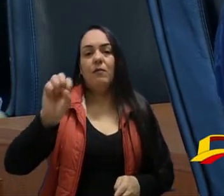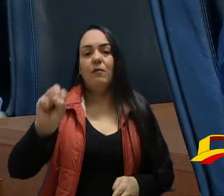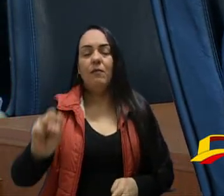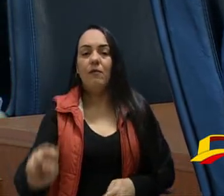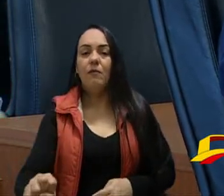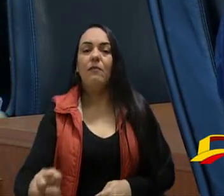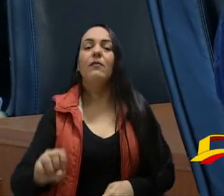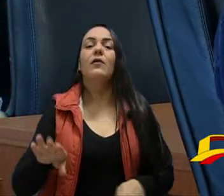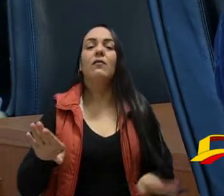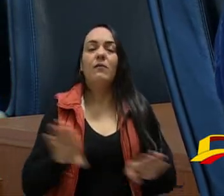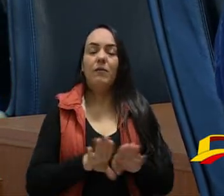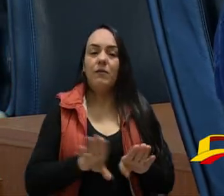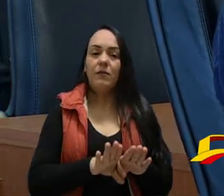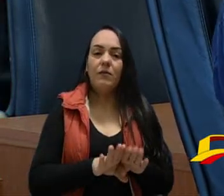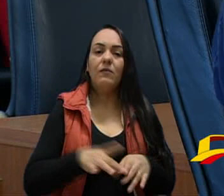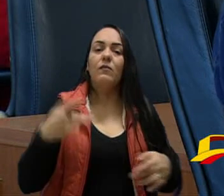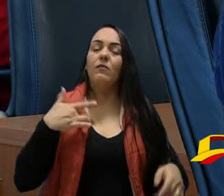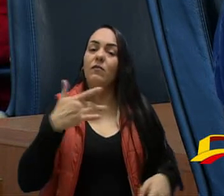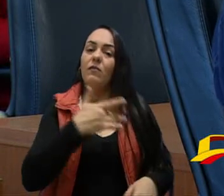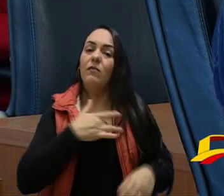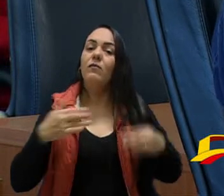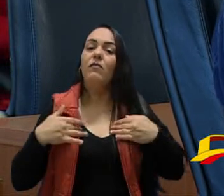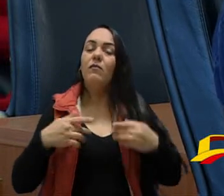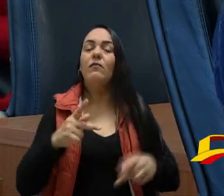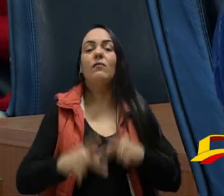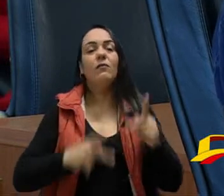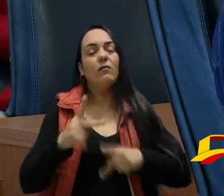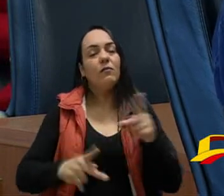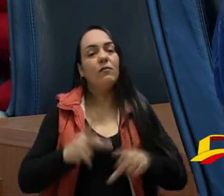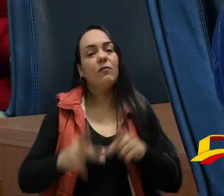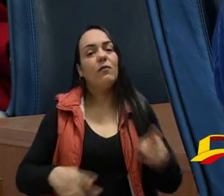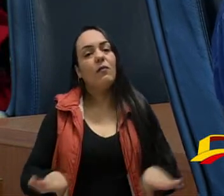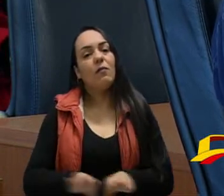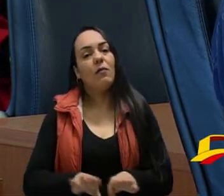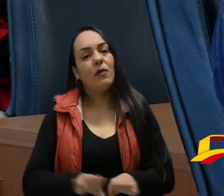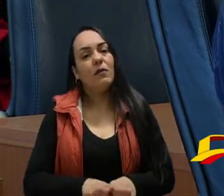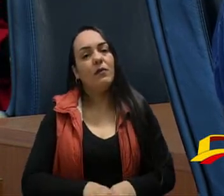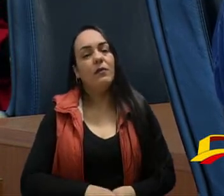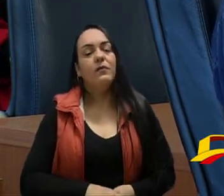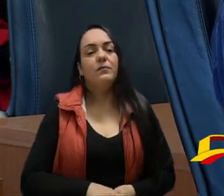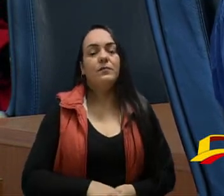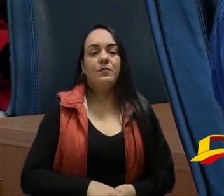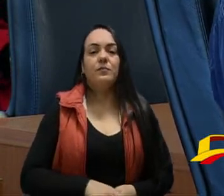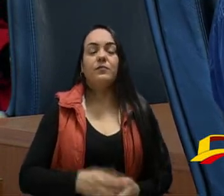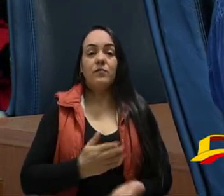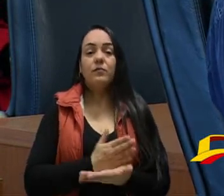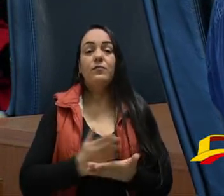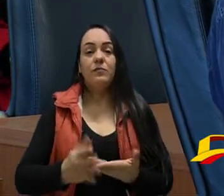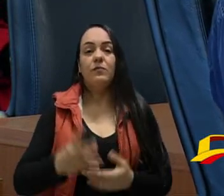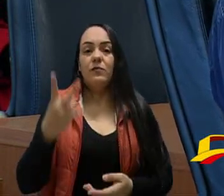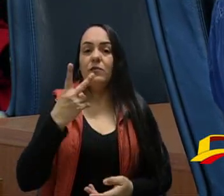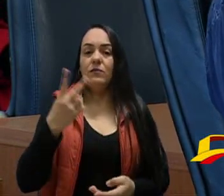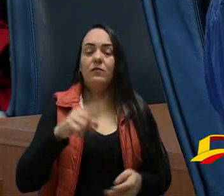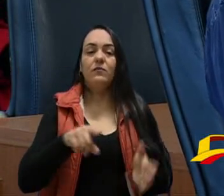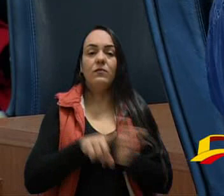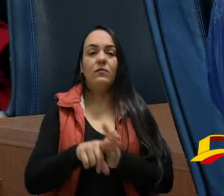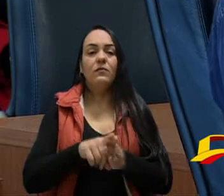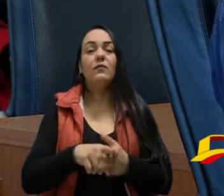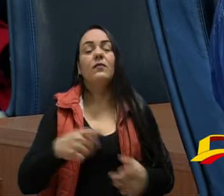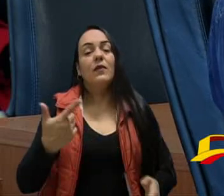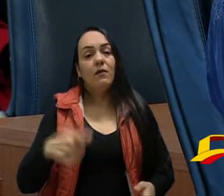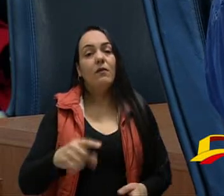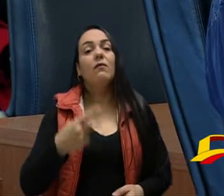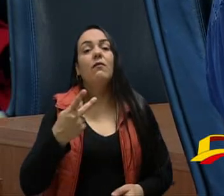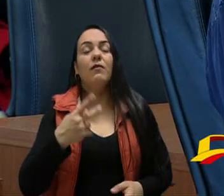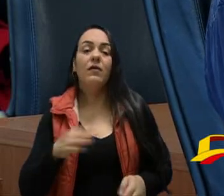porta de entrada da saúde pública que são as unidades básicas de saúde que inicialmente essa e aí